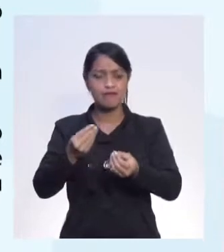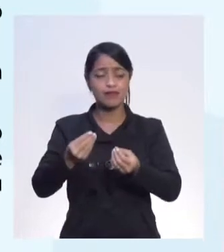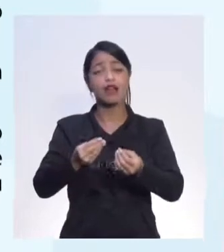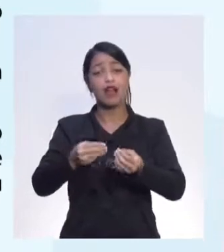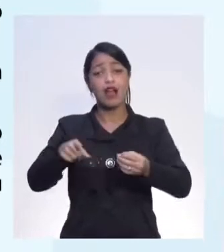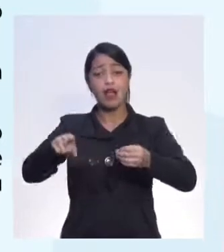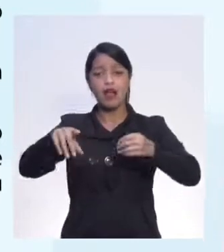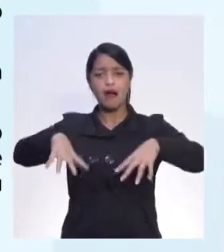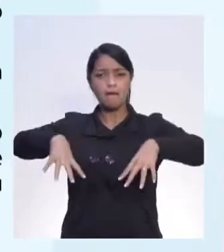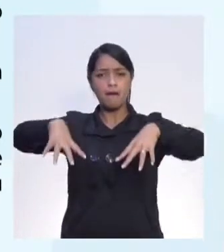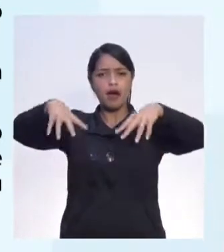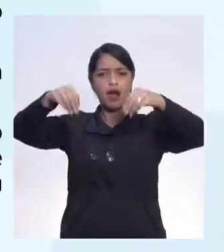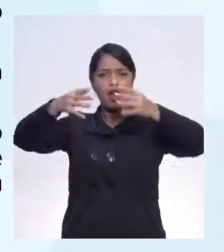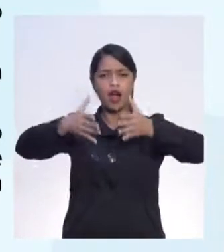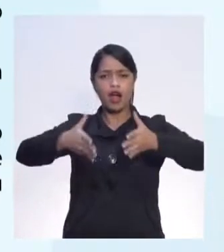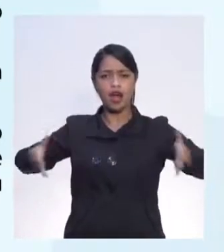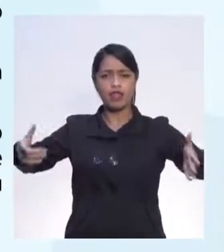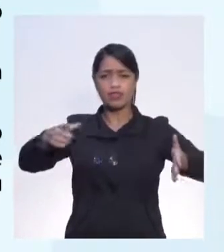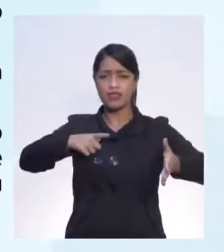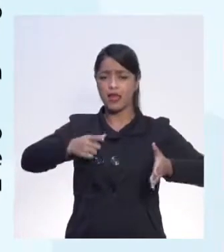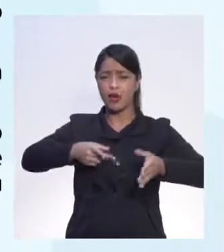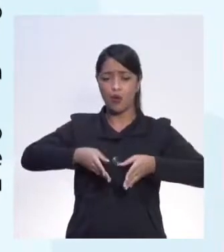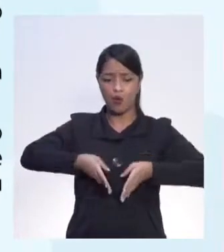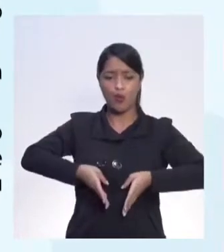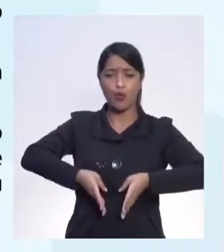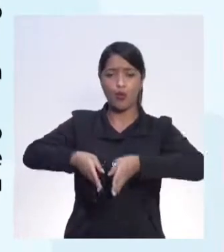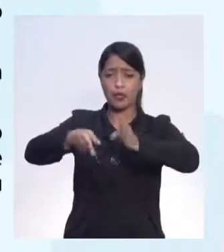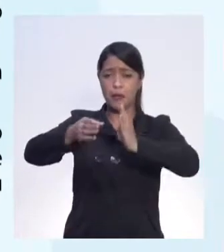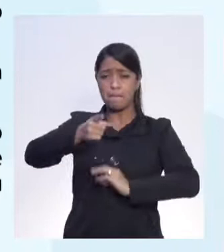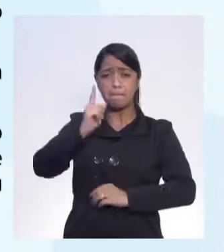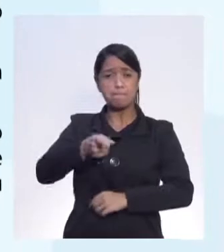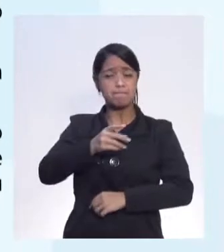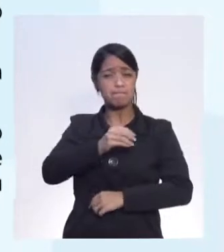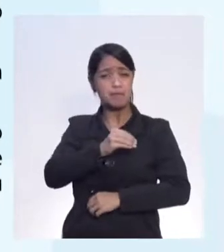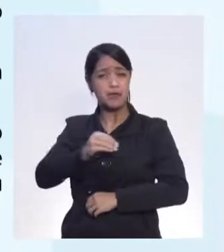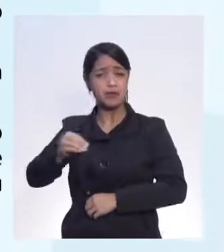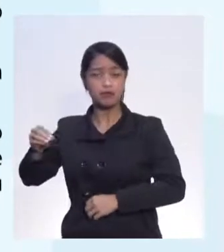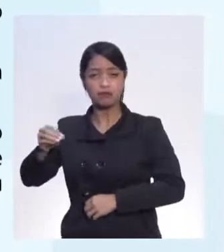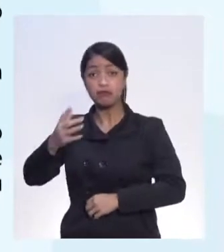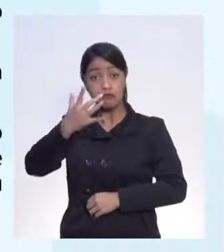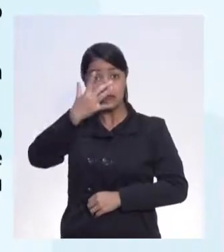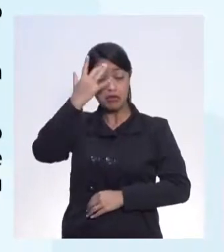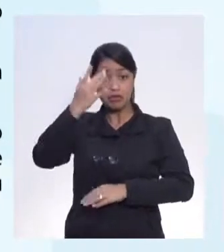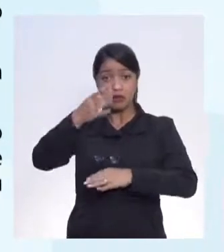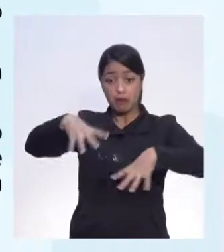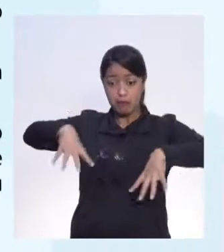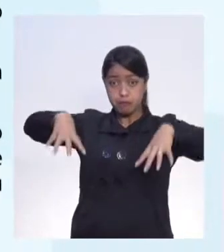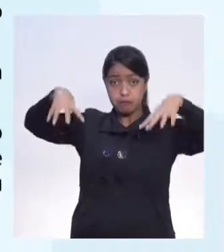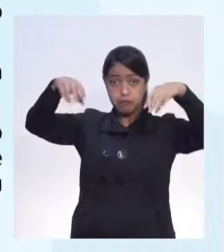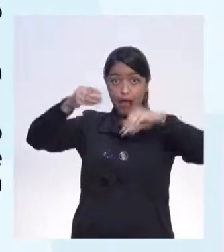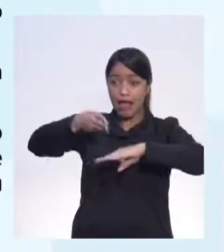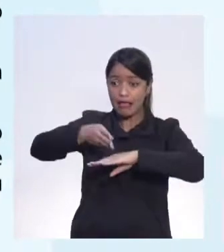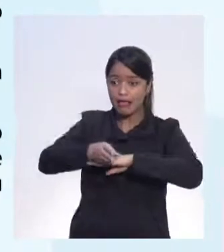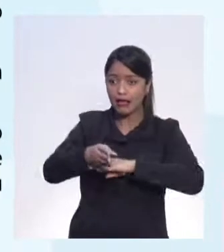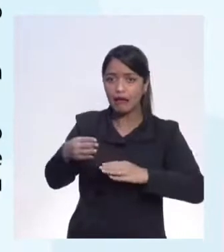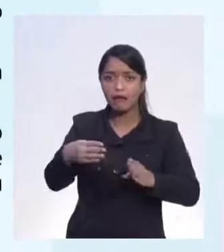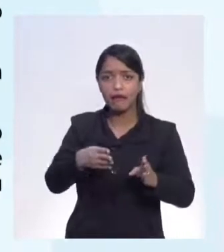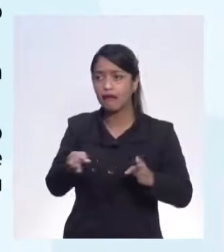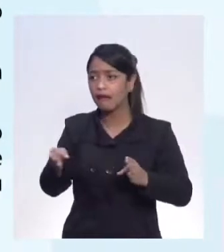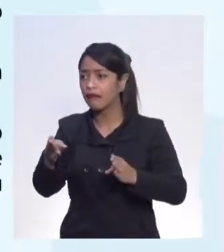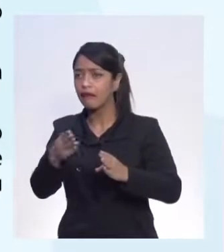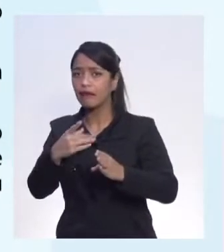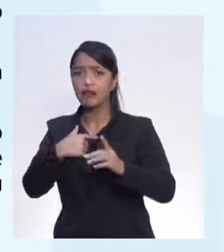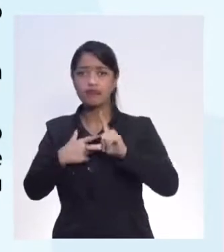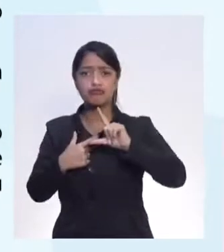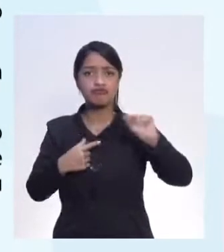1000 corredores dispostos de tal maneira que quem entrasse nunca mais conseguiria sair e acabaria devorado